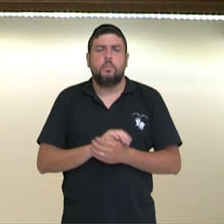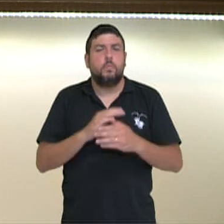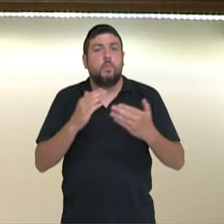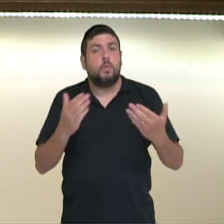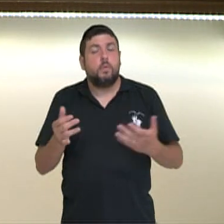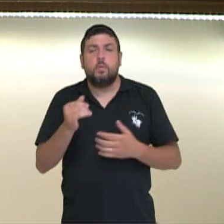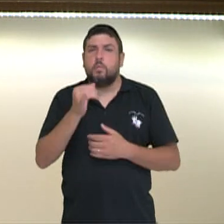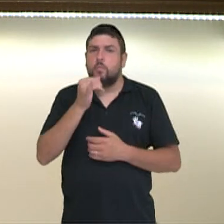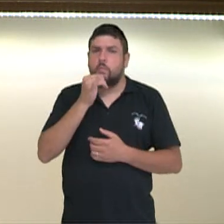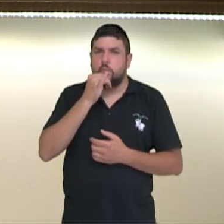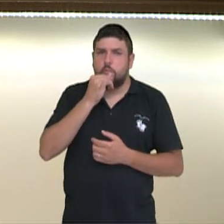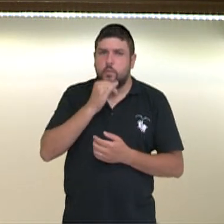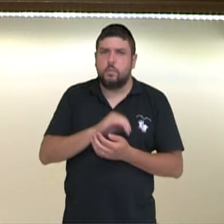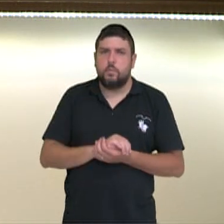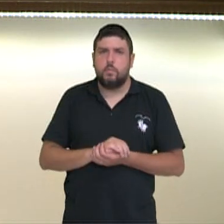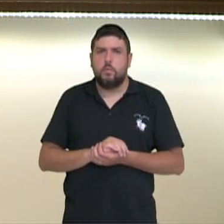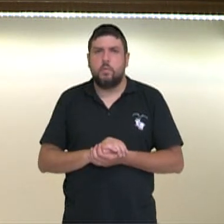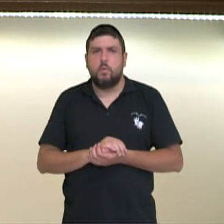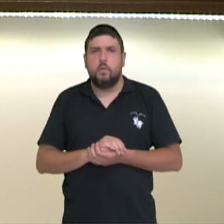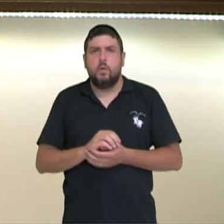exemplo,